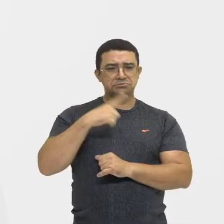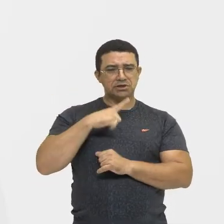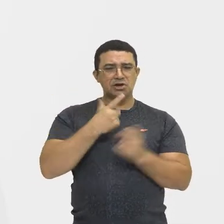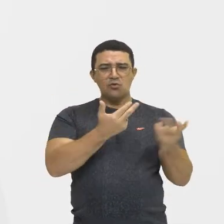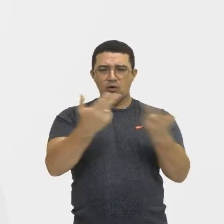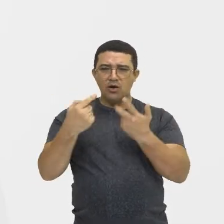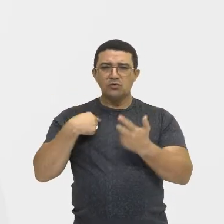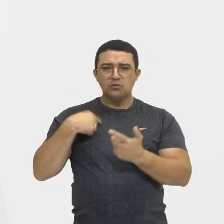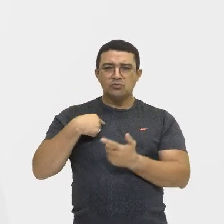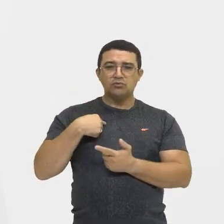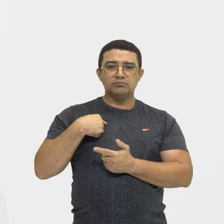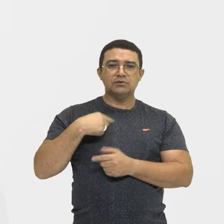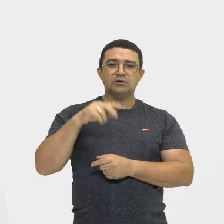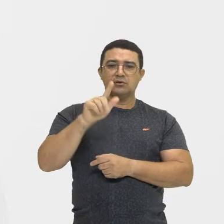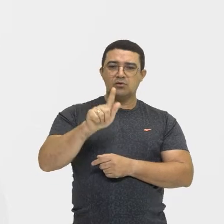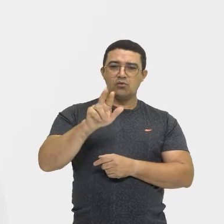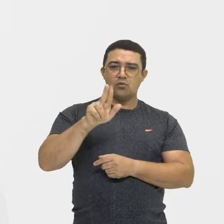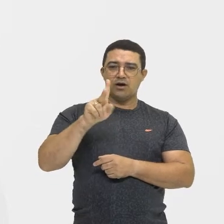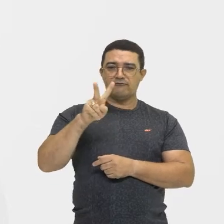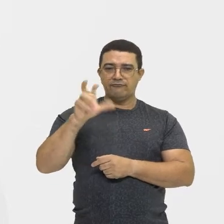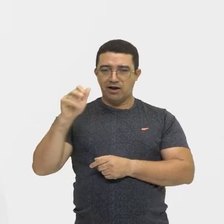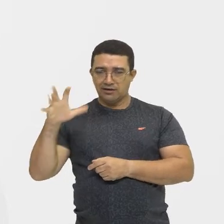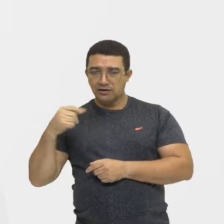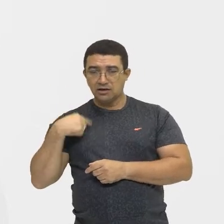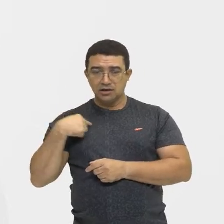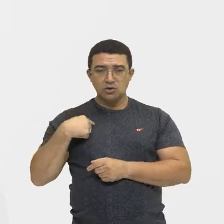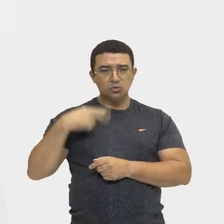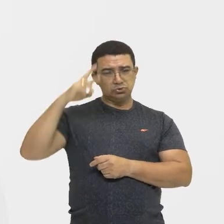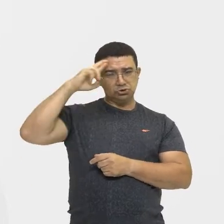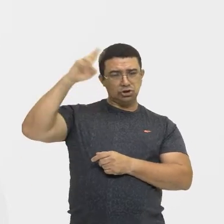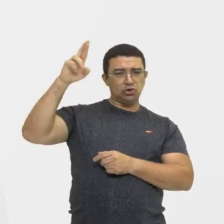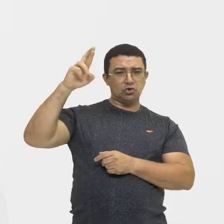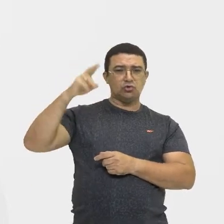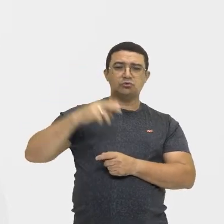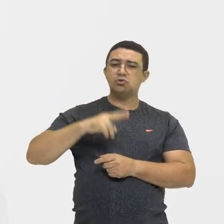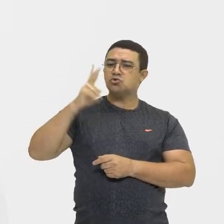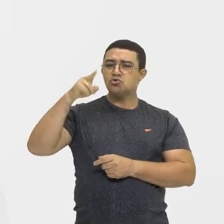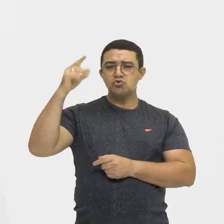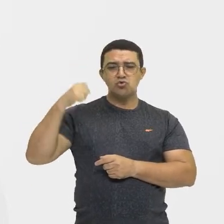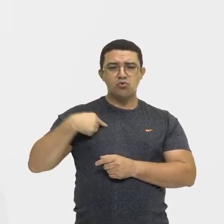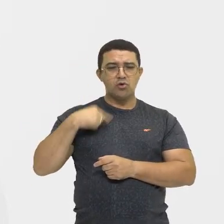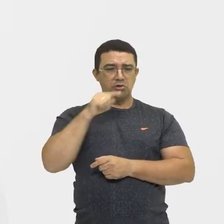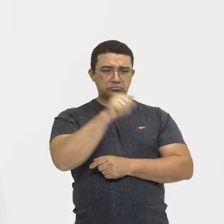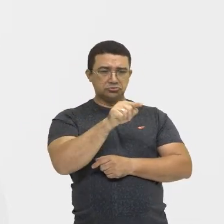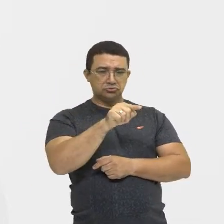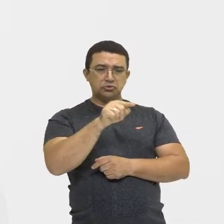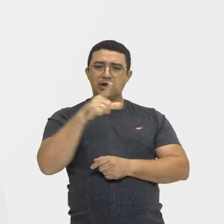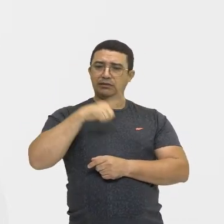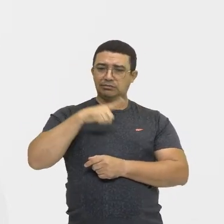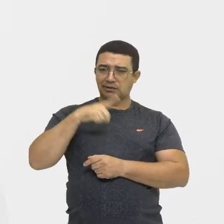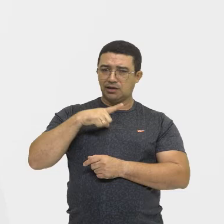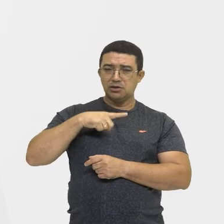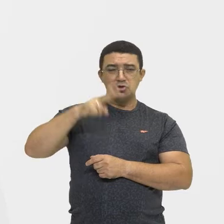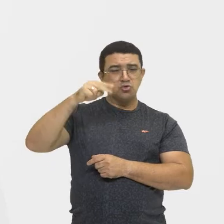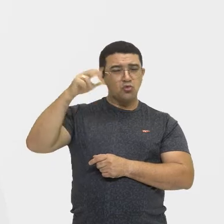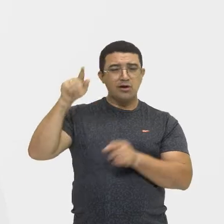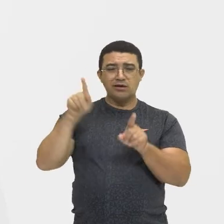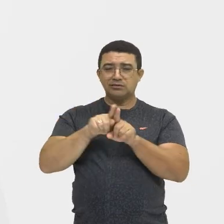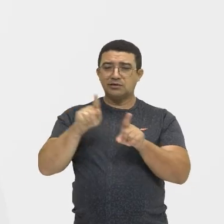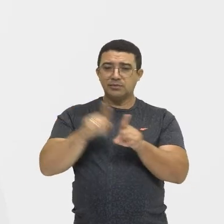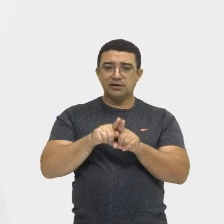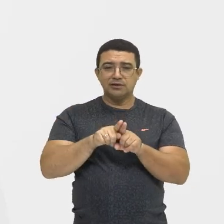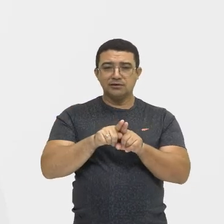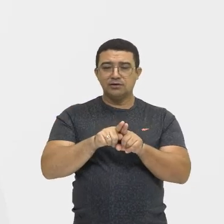vós guarvaia, pois eu, minha senhor, de alfaia, nunca de vós houve nem ei valia